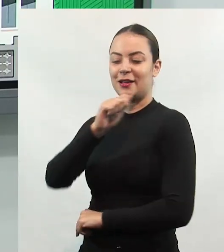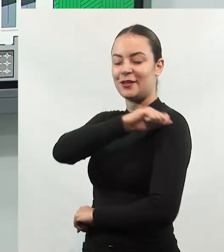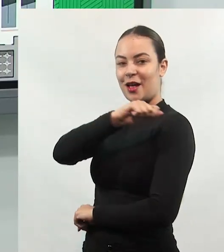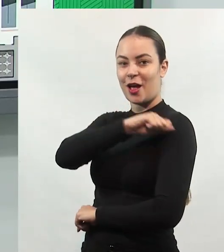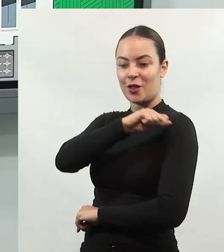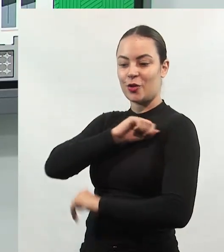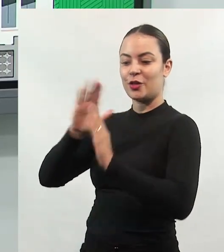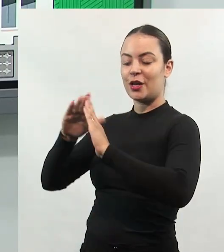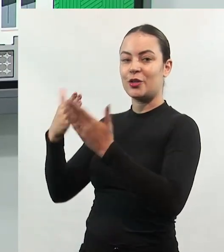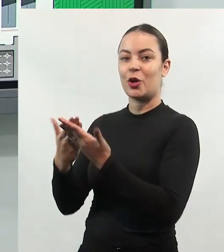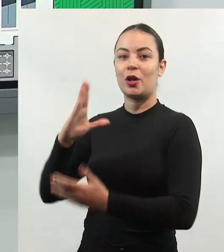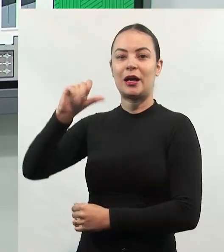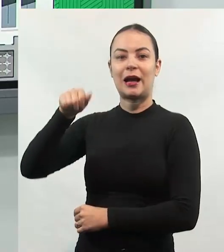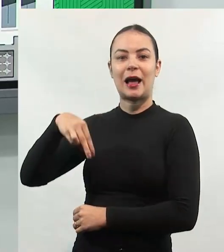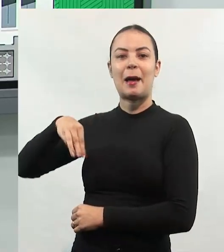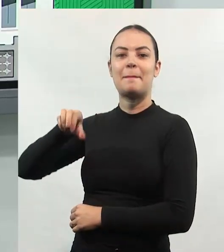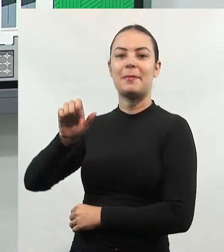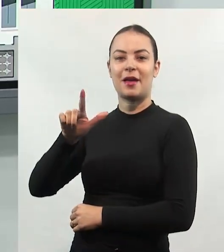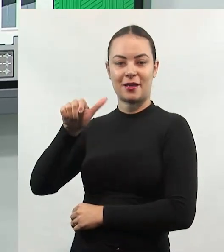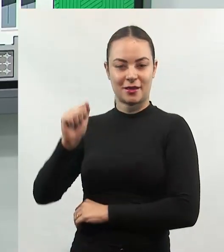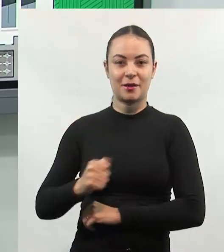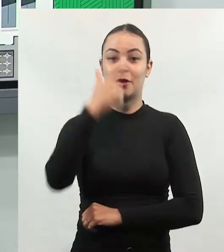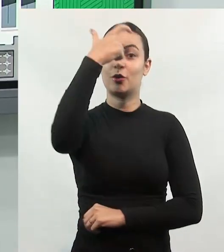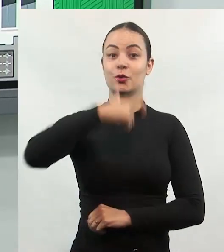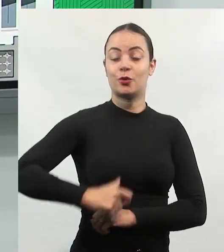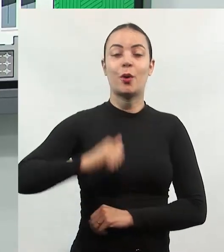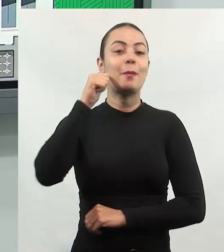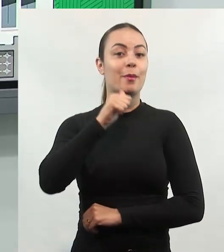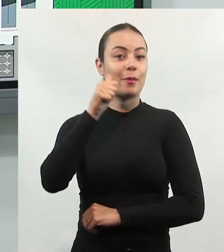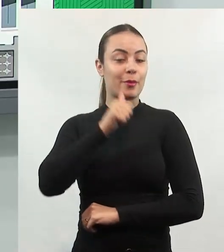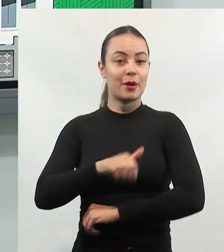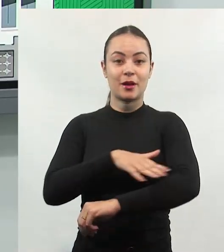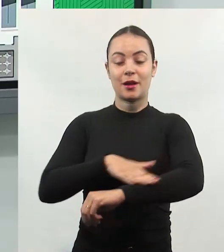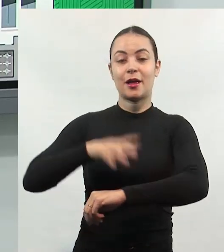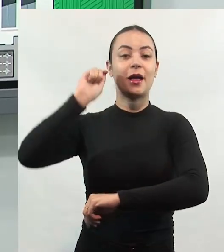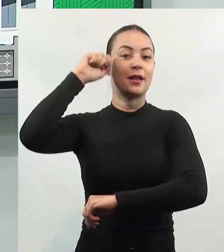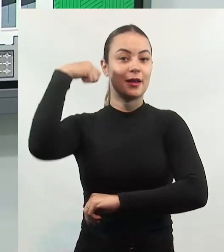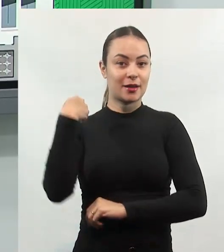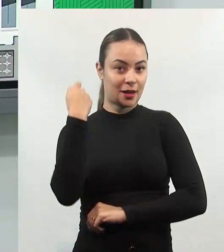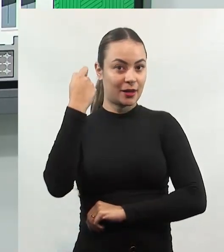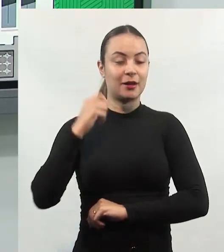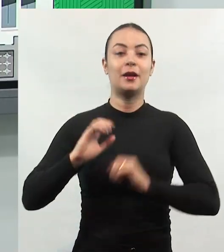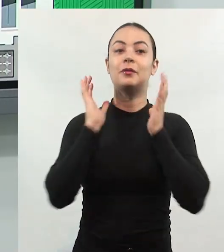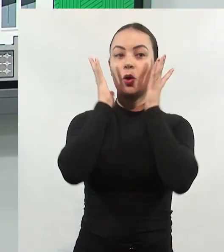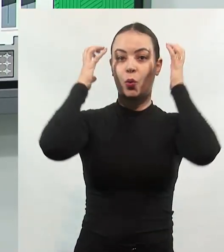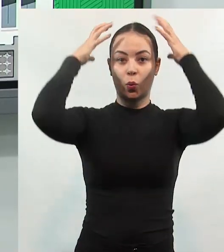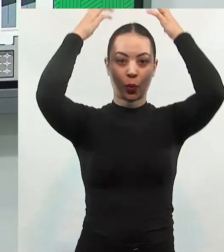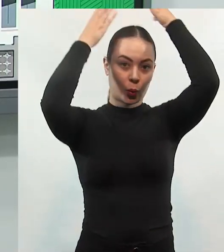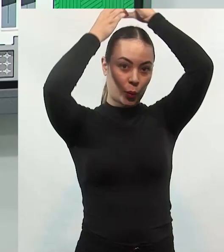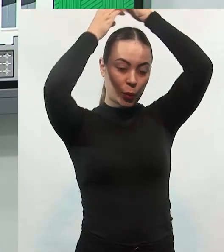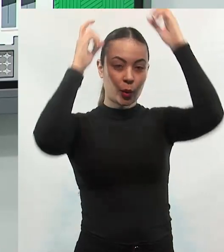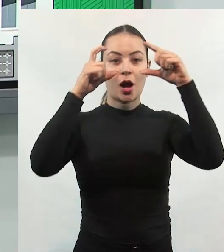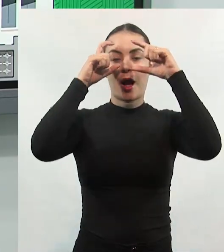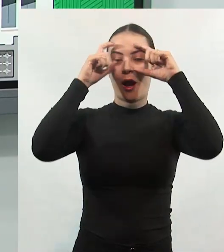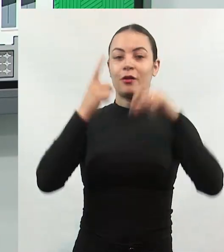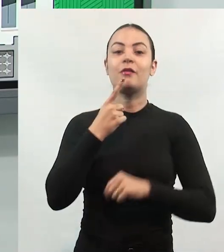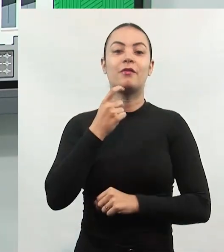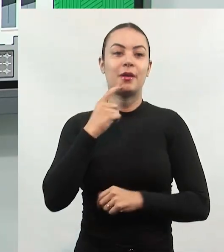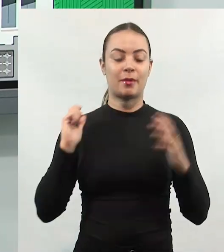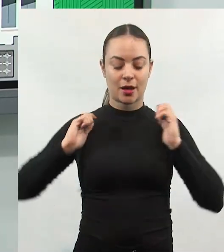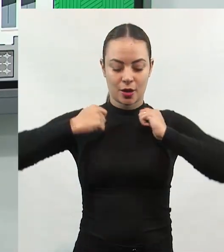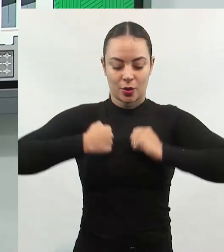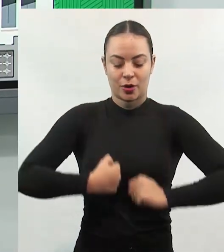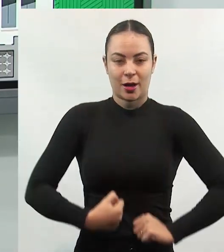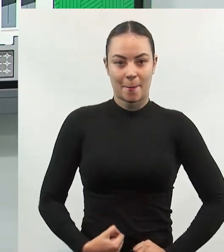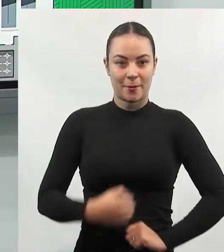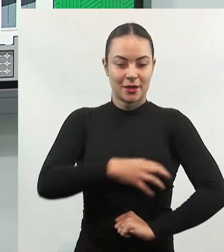coque alto. Eu uso um óculos vermelho. Eu trajo uma camisa branca e uma camisa com estampas de gatinhos por